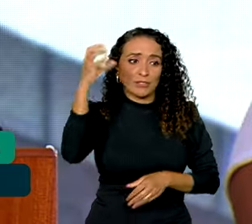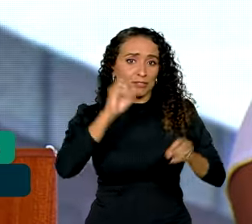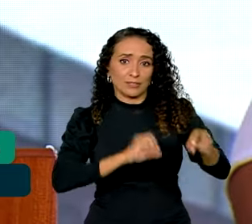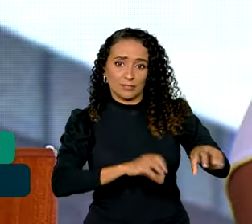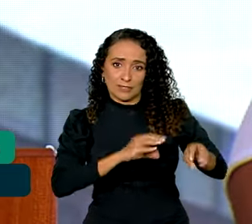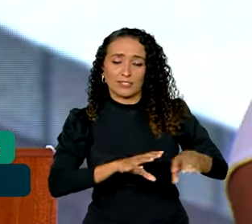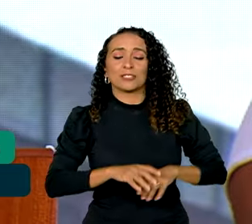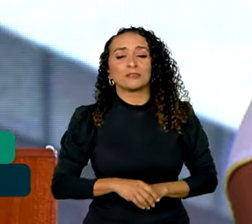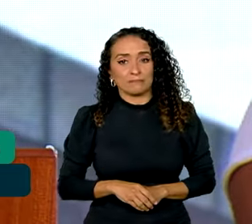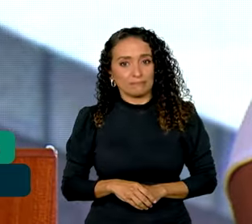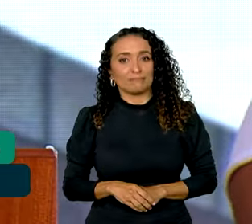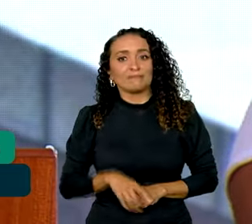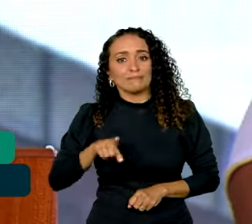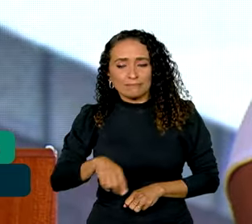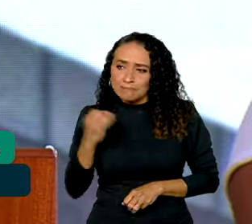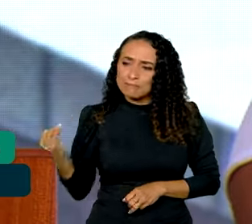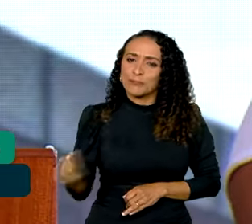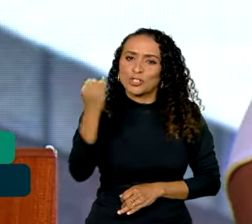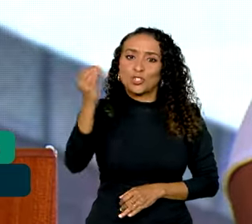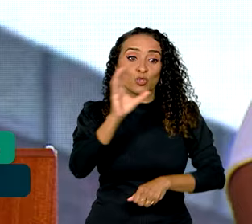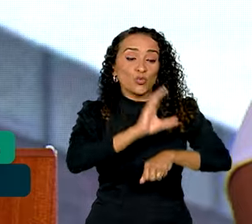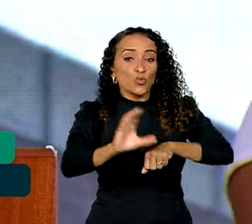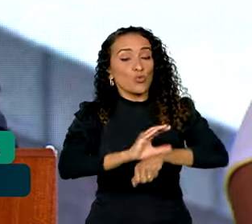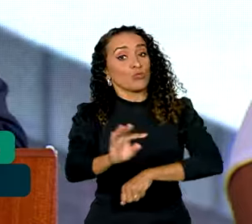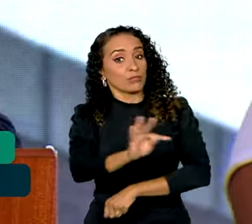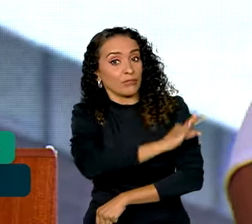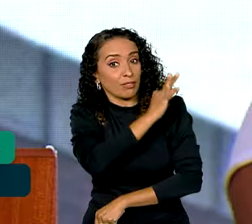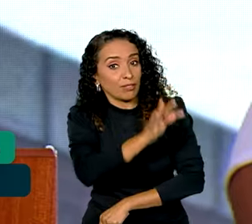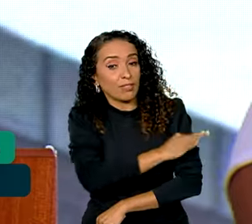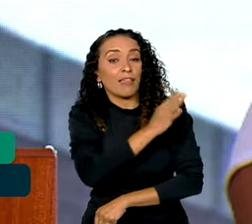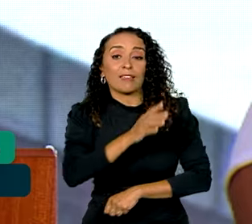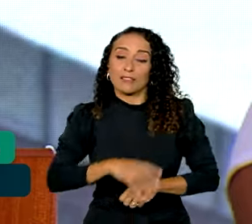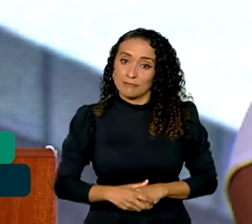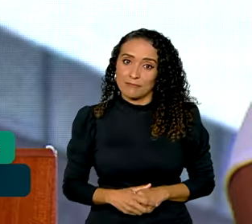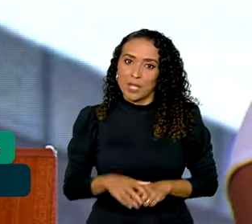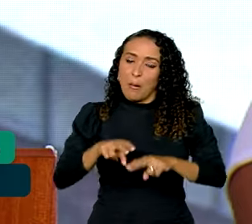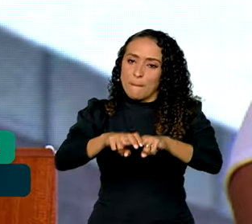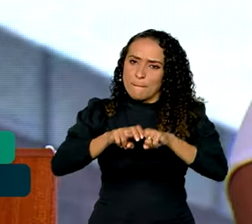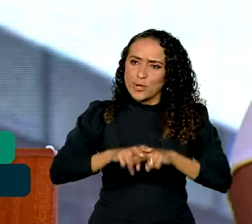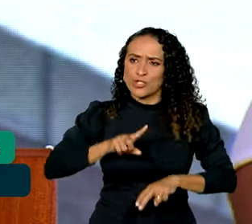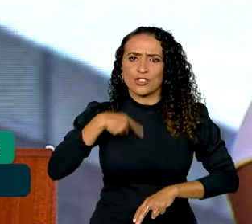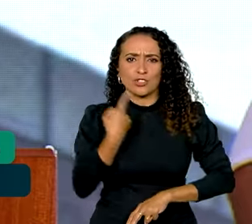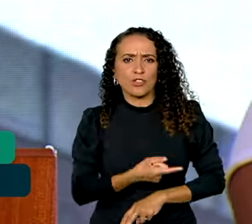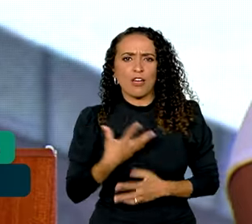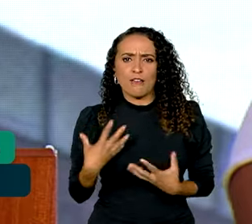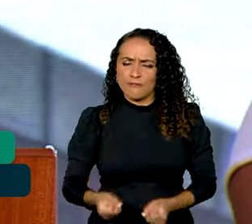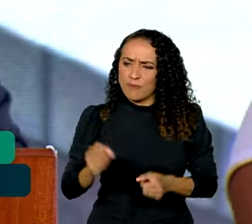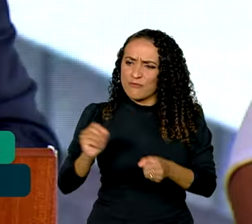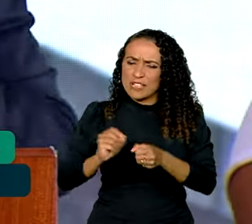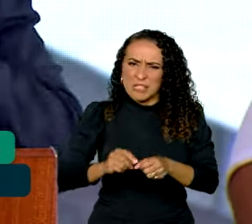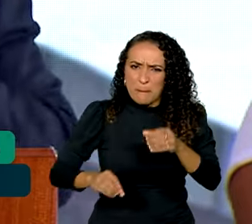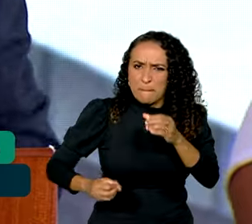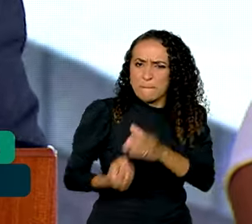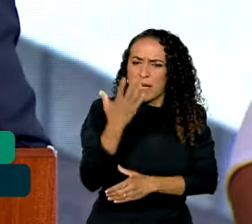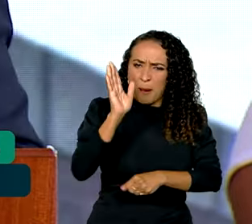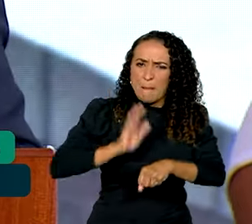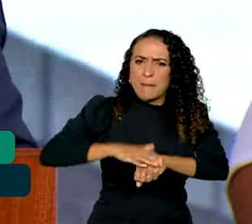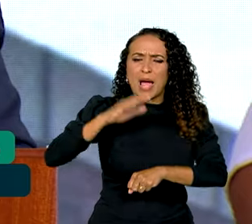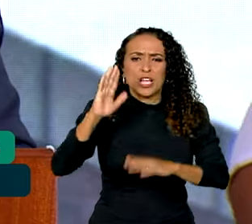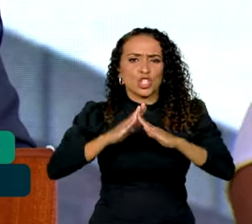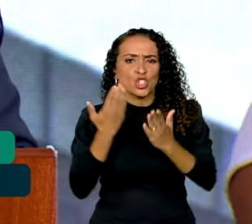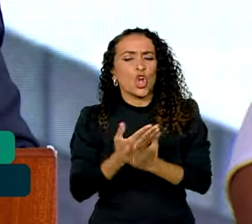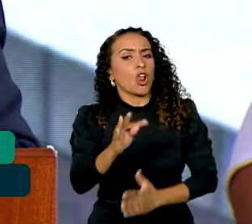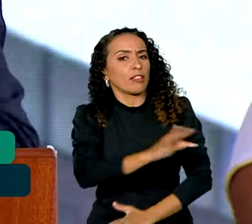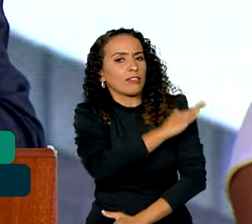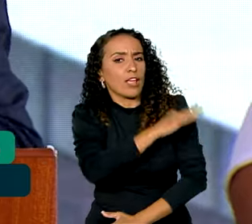educação, essa é a importância de um curso técnico e é por isso que nós vamos fazer mais escola técnica nesse